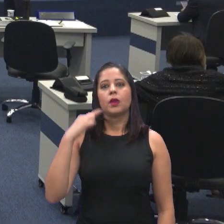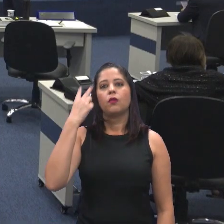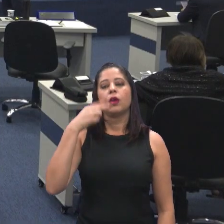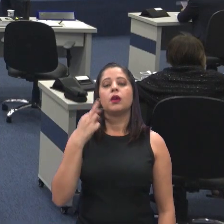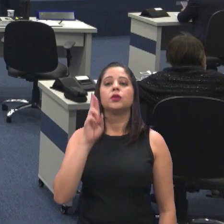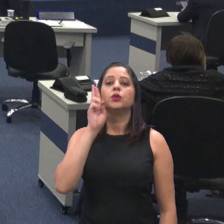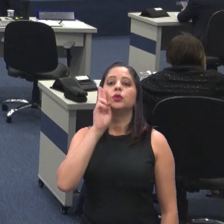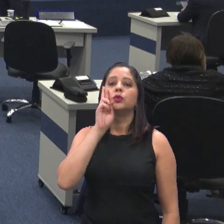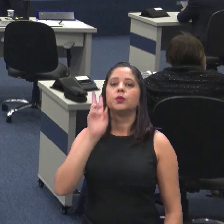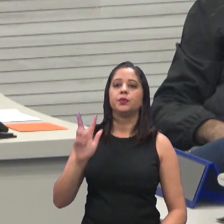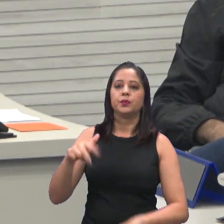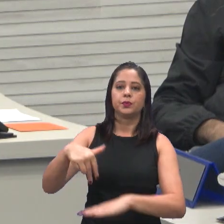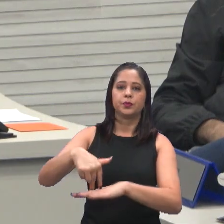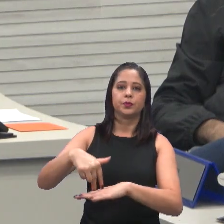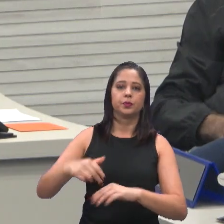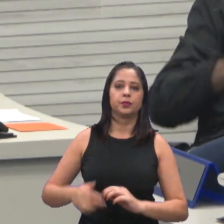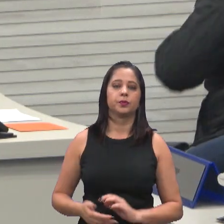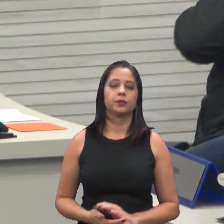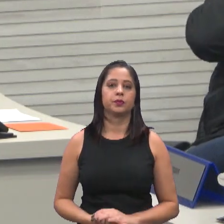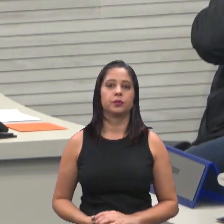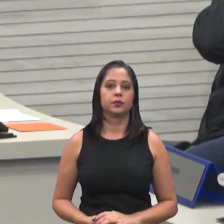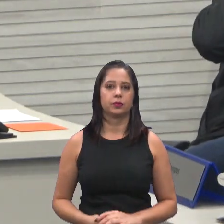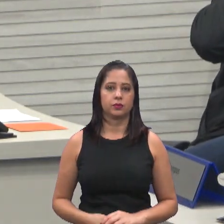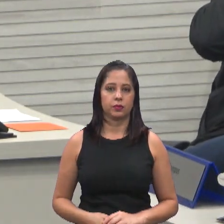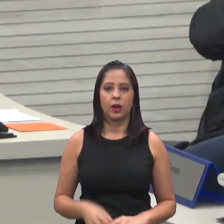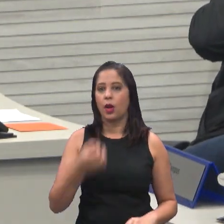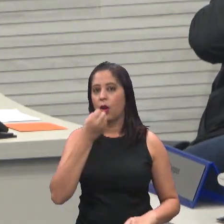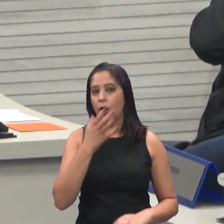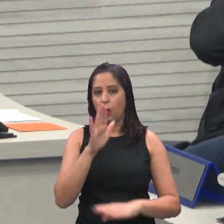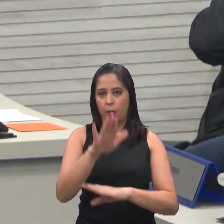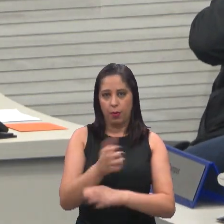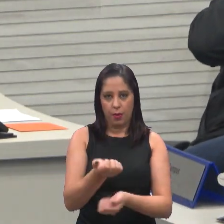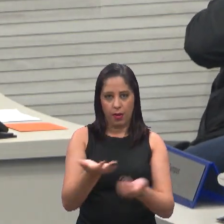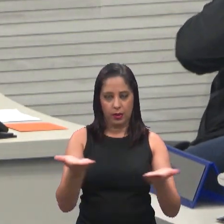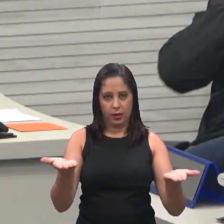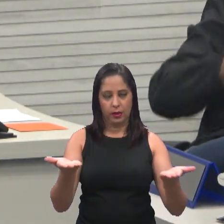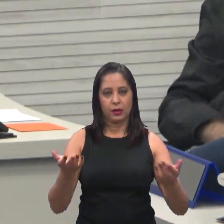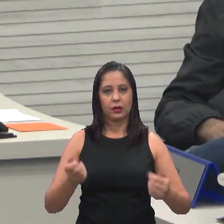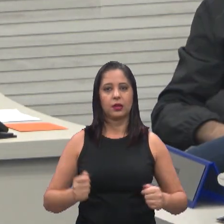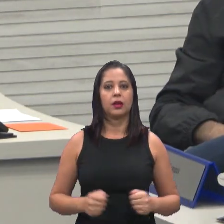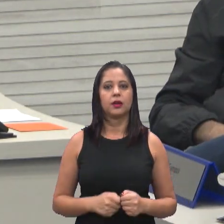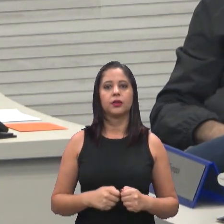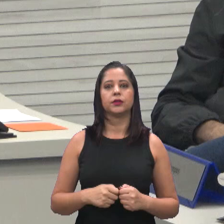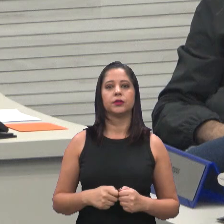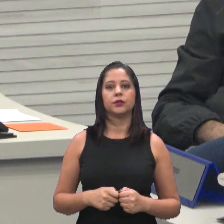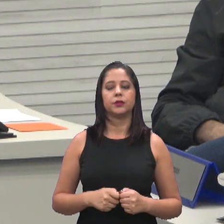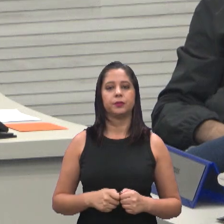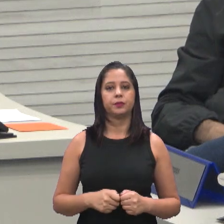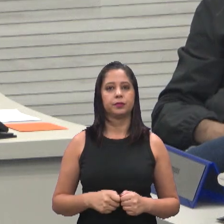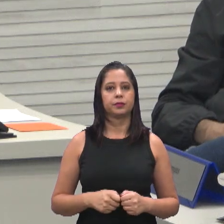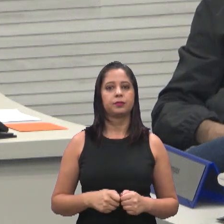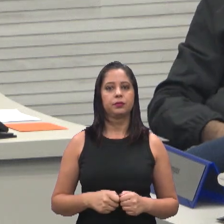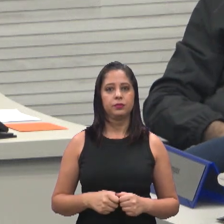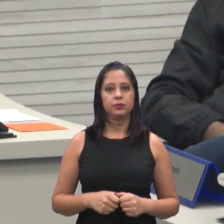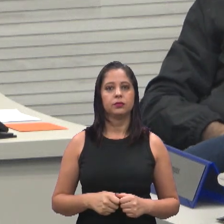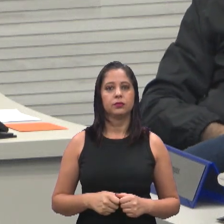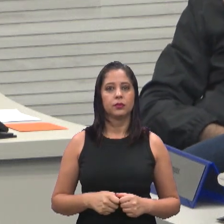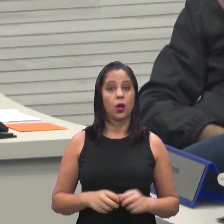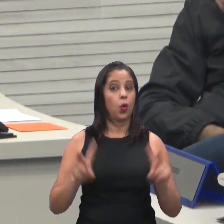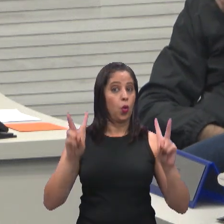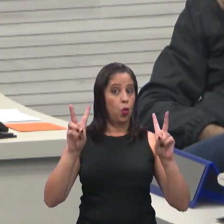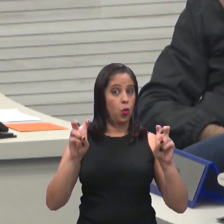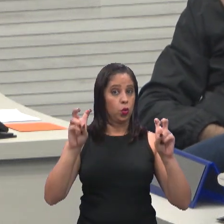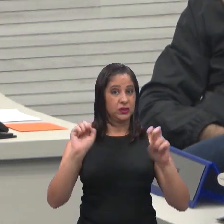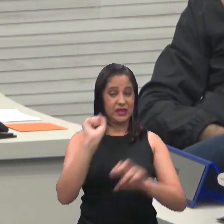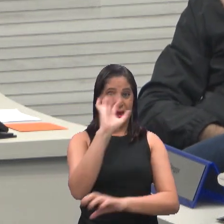Santiago. Presidente, primeiro, boa tarde a todos, vereador Zé Luiz, Fernando Petit. Essa questão da árvore ela tem